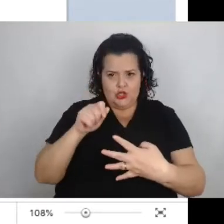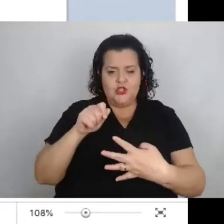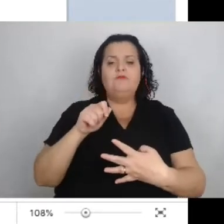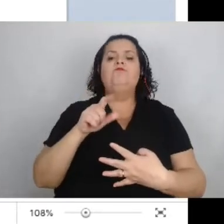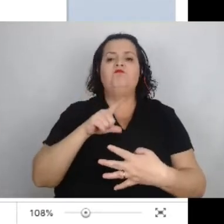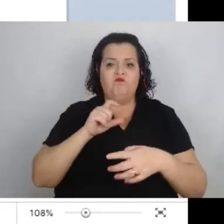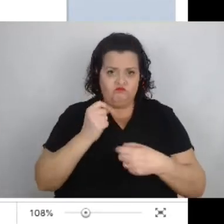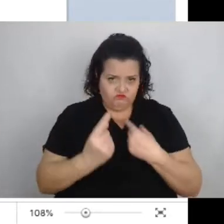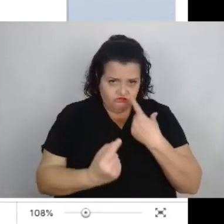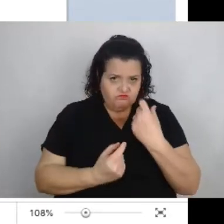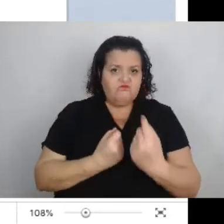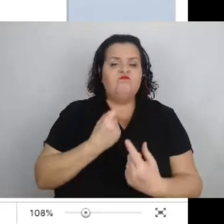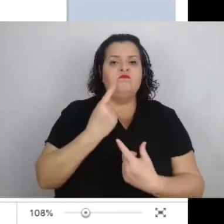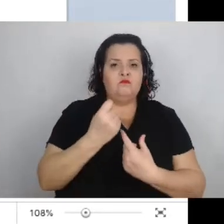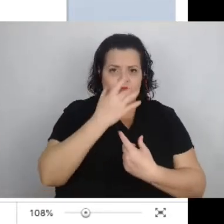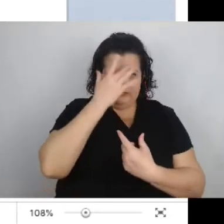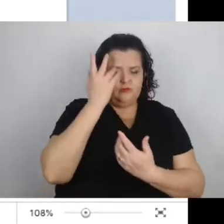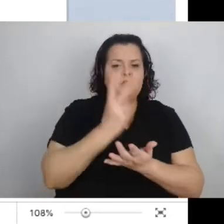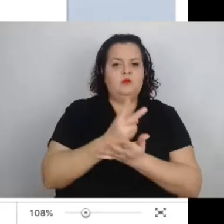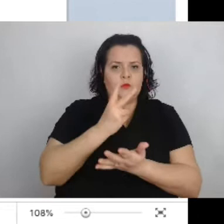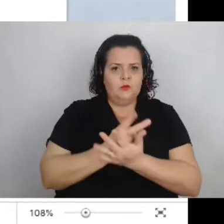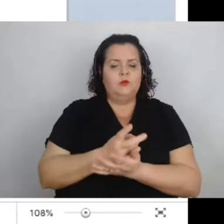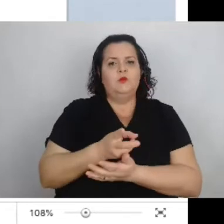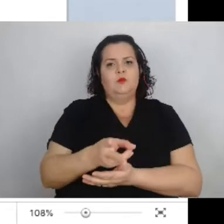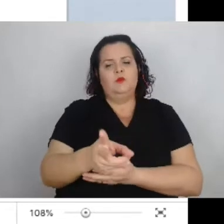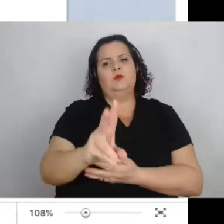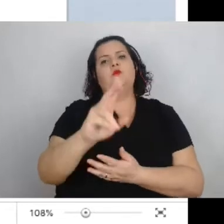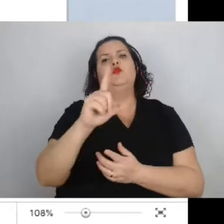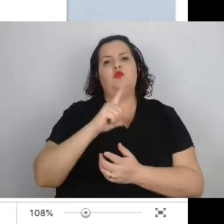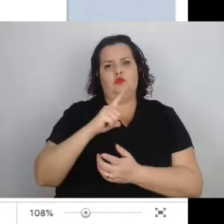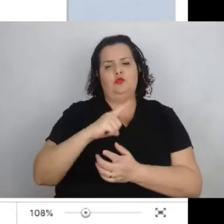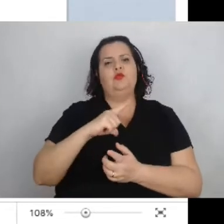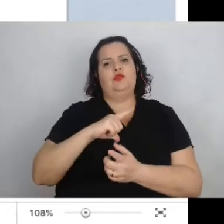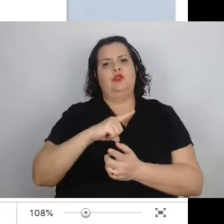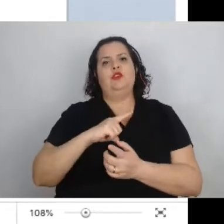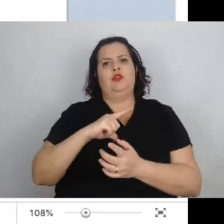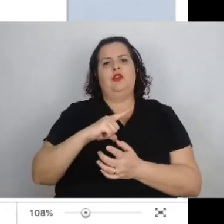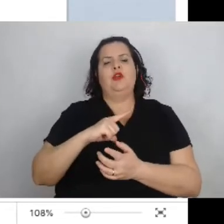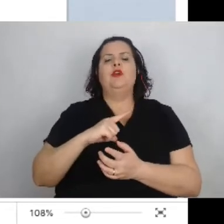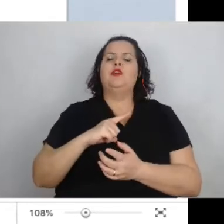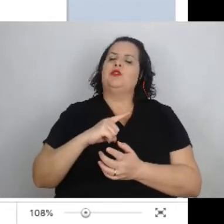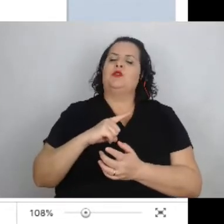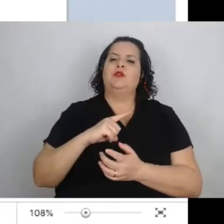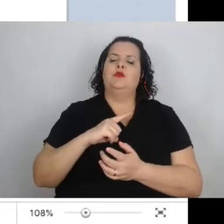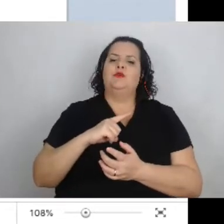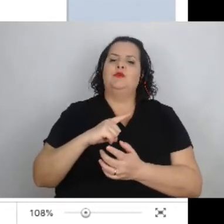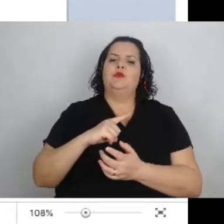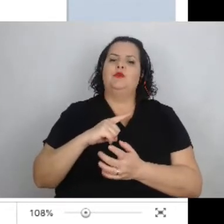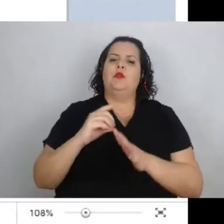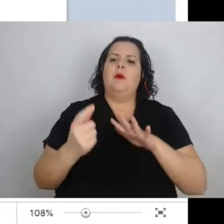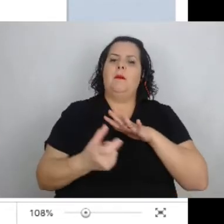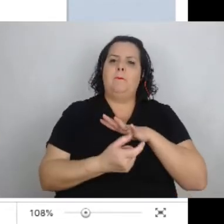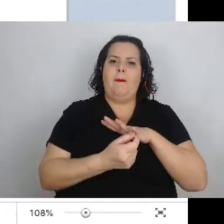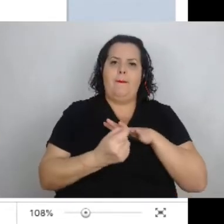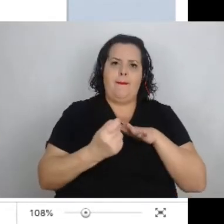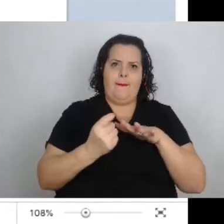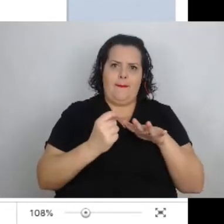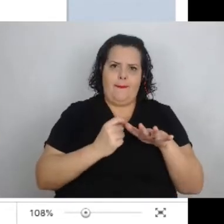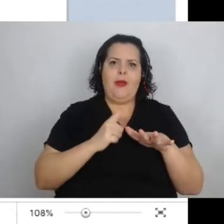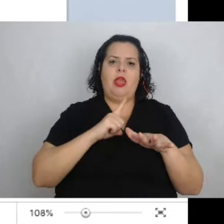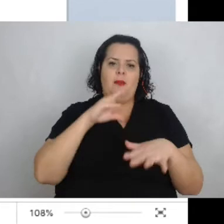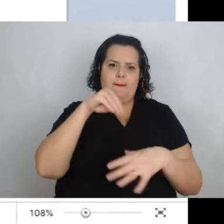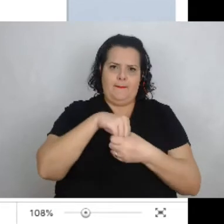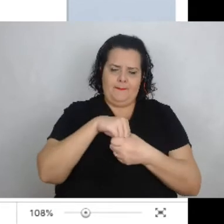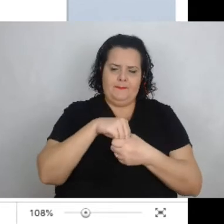alguns pacientes têm cultura positiva. Claro que a partir daqui a gente vê que diminui muito, mas vejam que nem